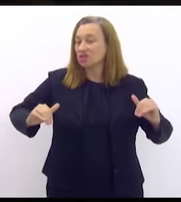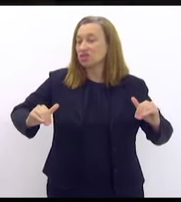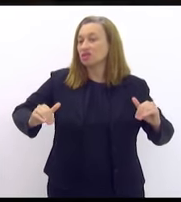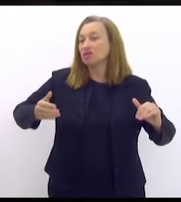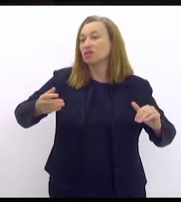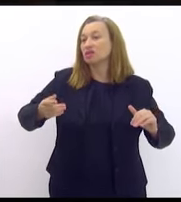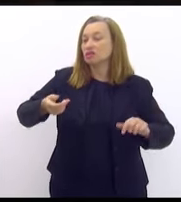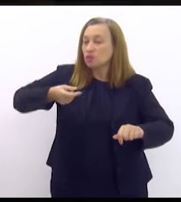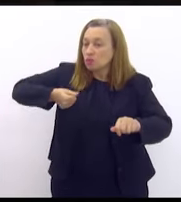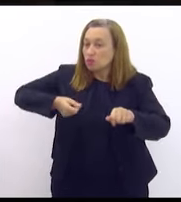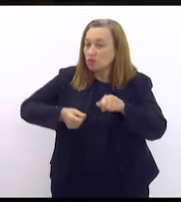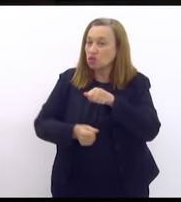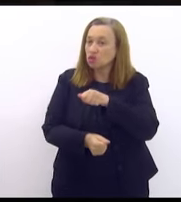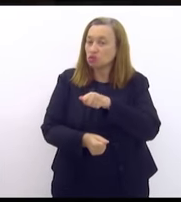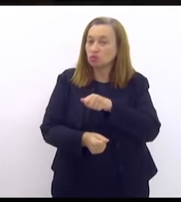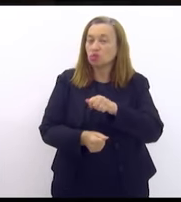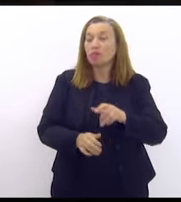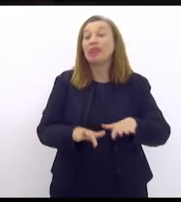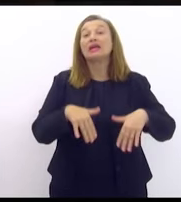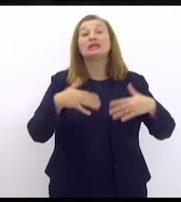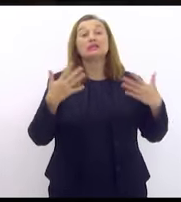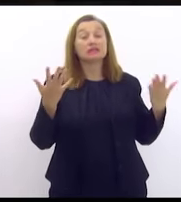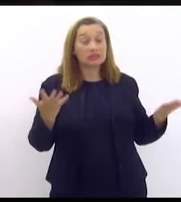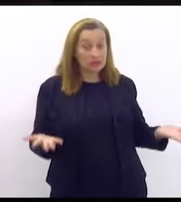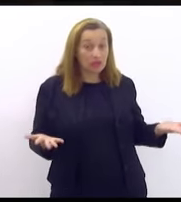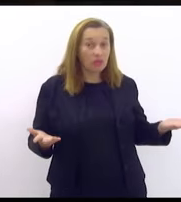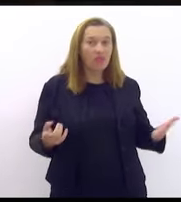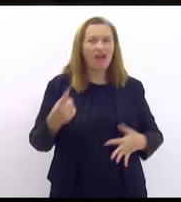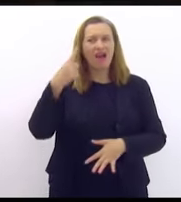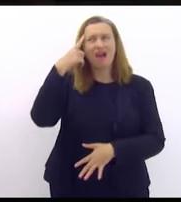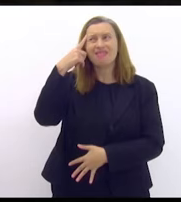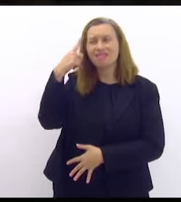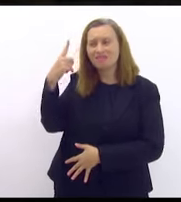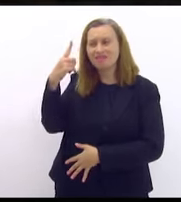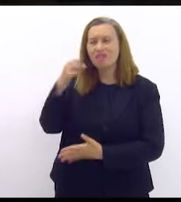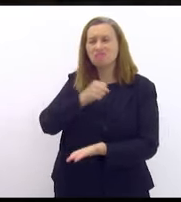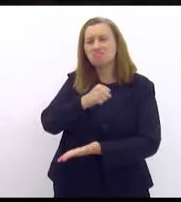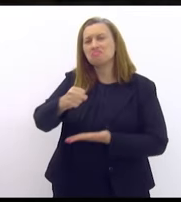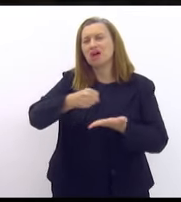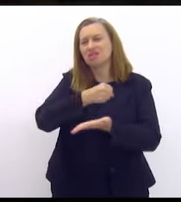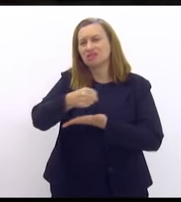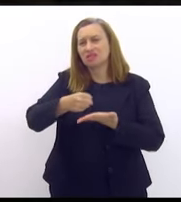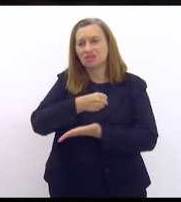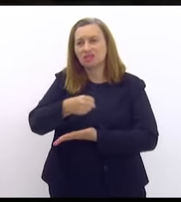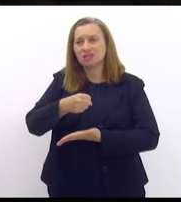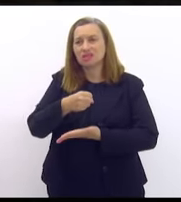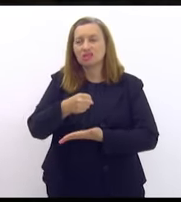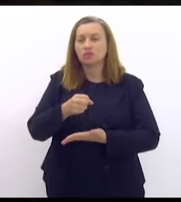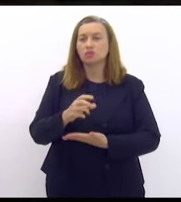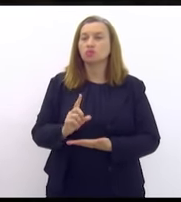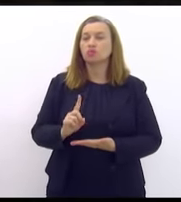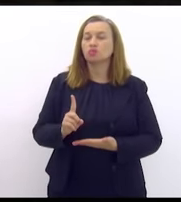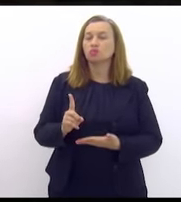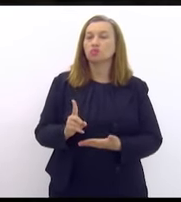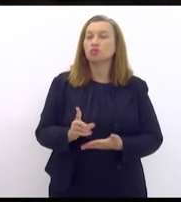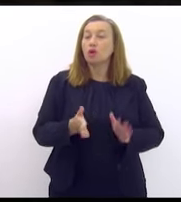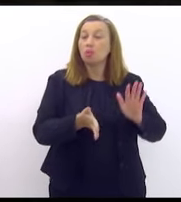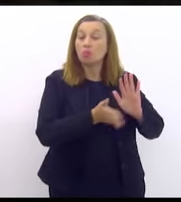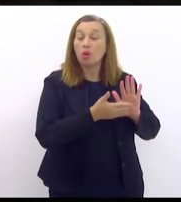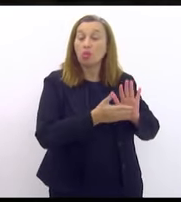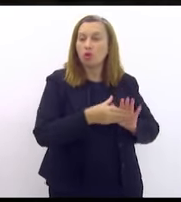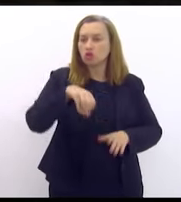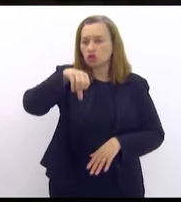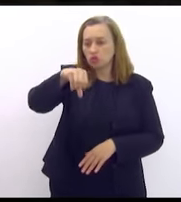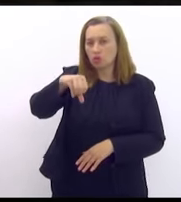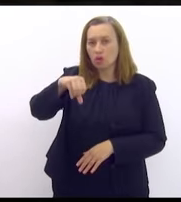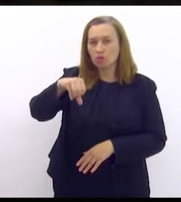investidores. Então, a ideia básica é que, com essa missão, e que, se